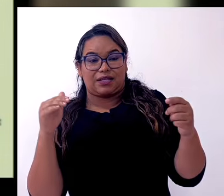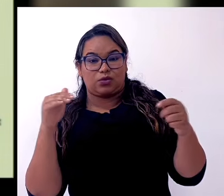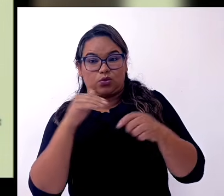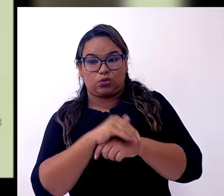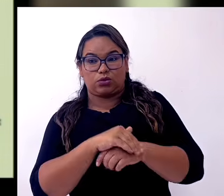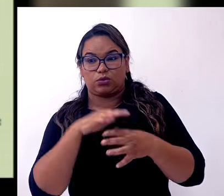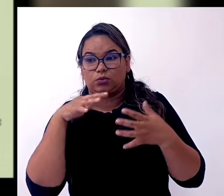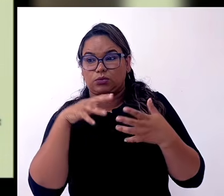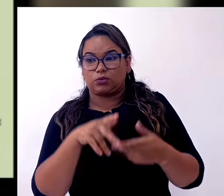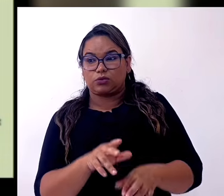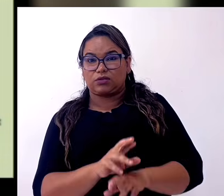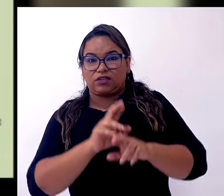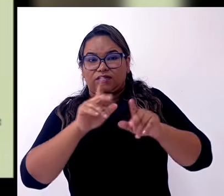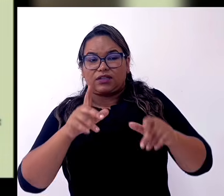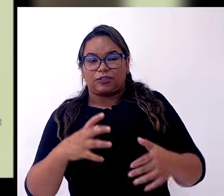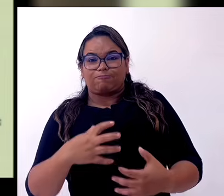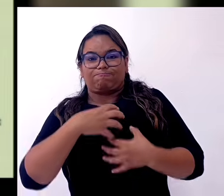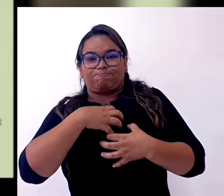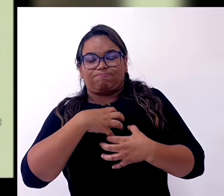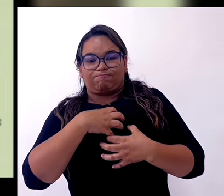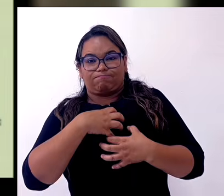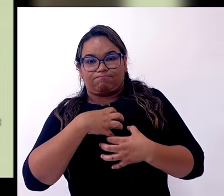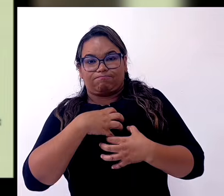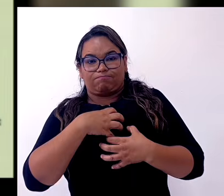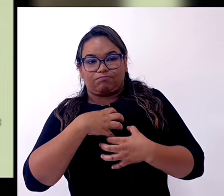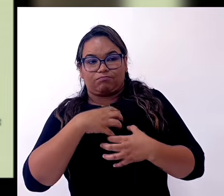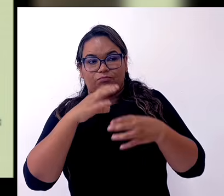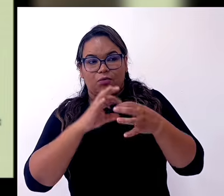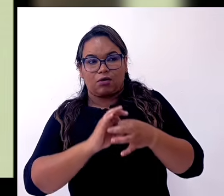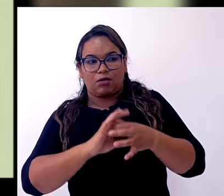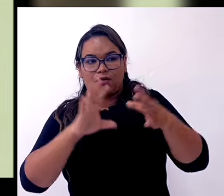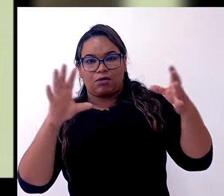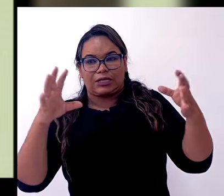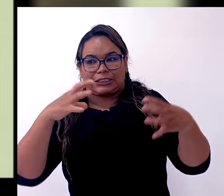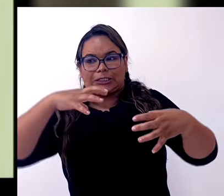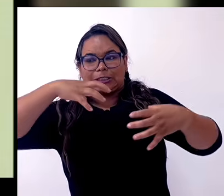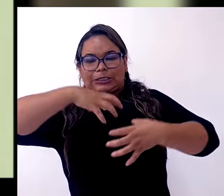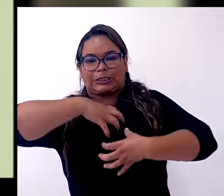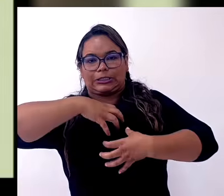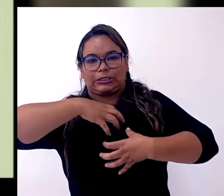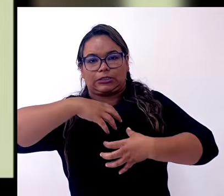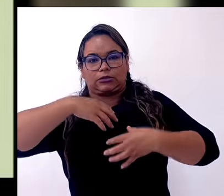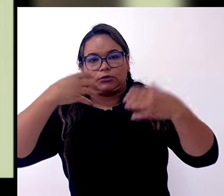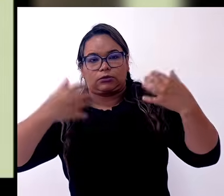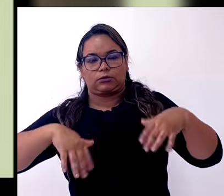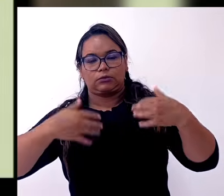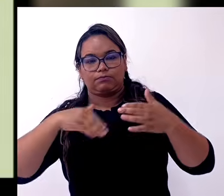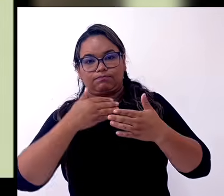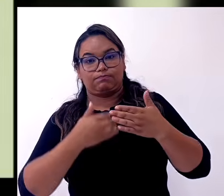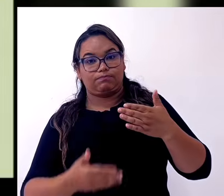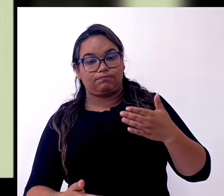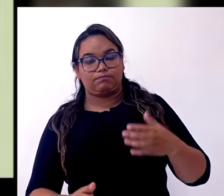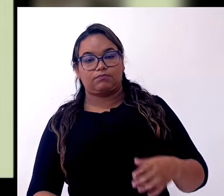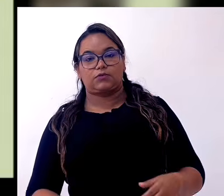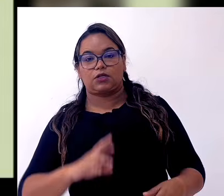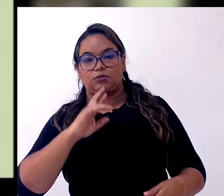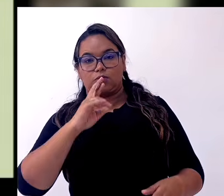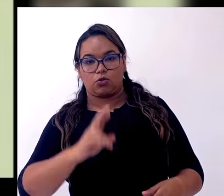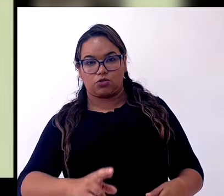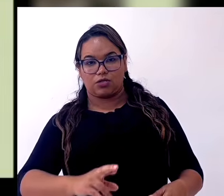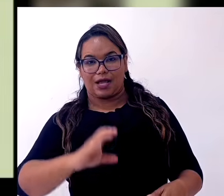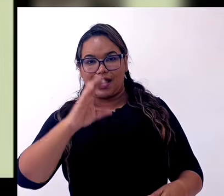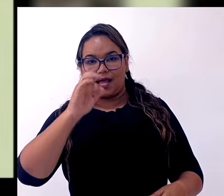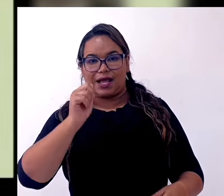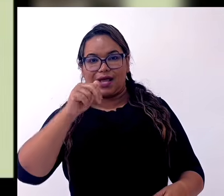E foi passado na noite passada um decreto importante nas Nações Unidas que pode trazer uma nova ordem ao mundo, que seria melhor